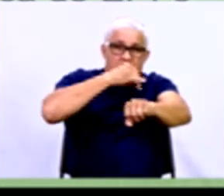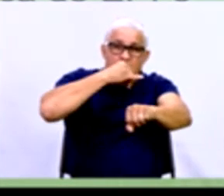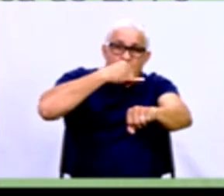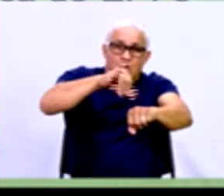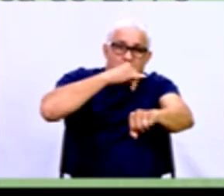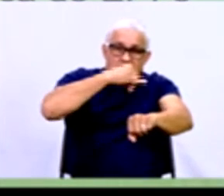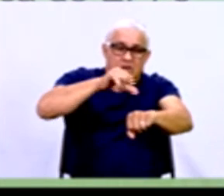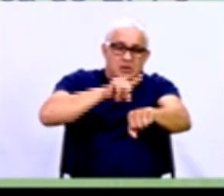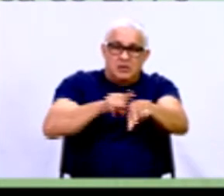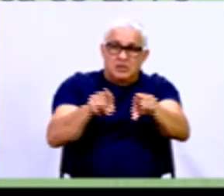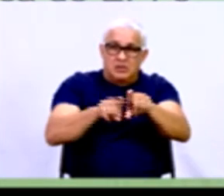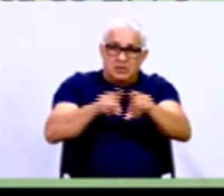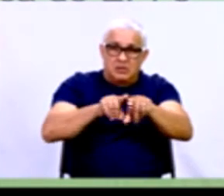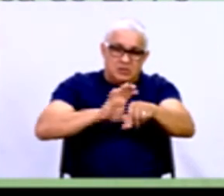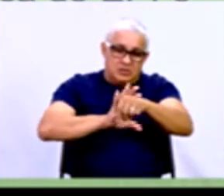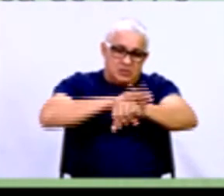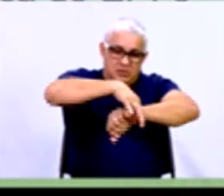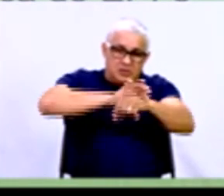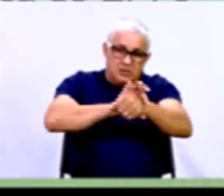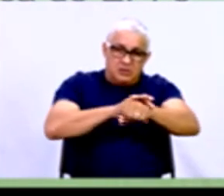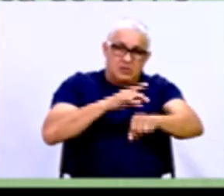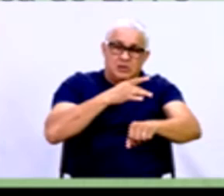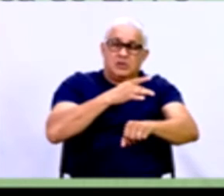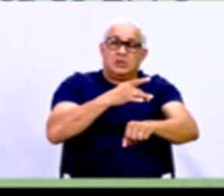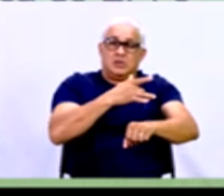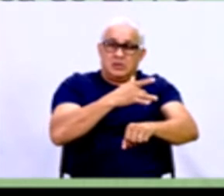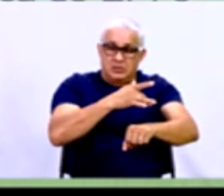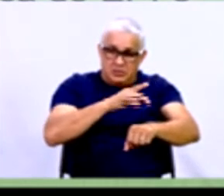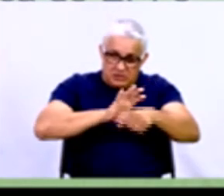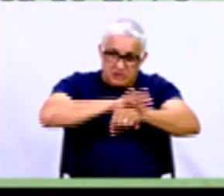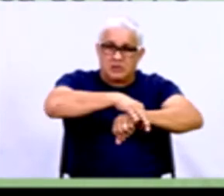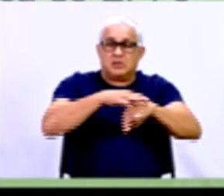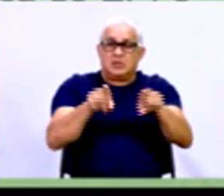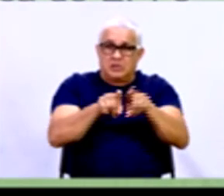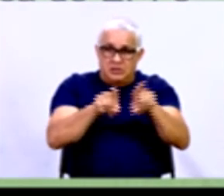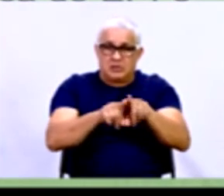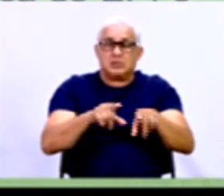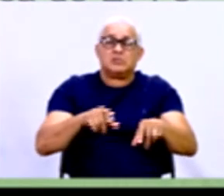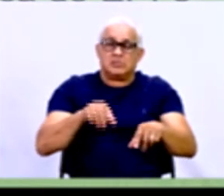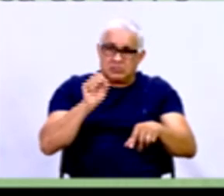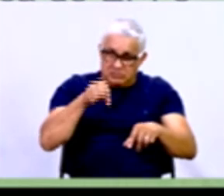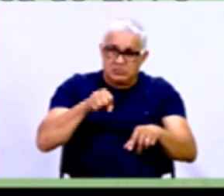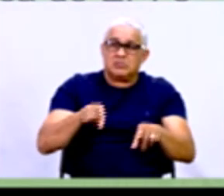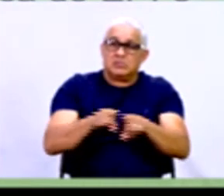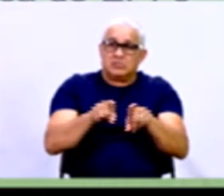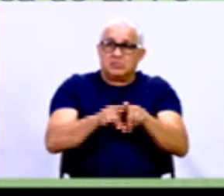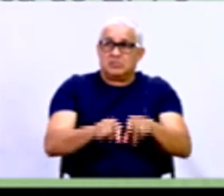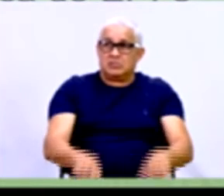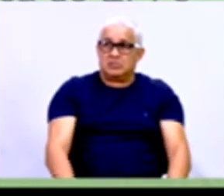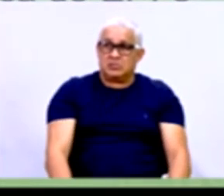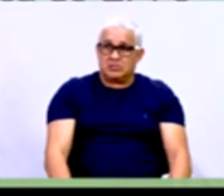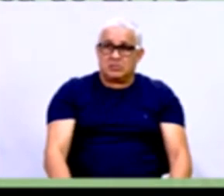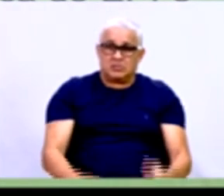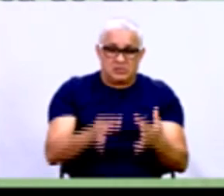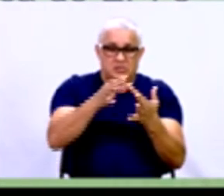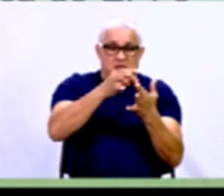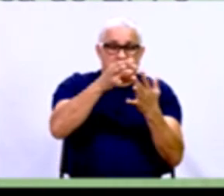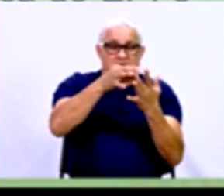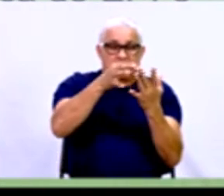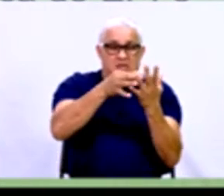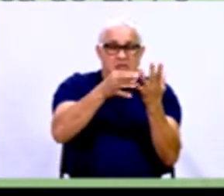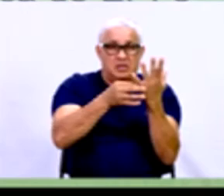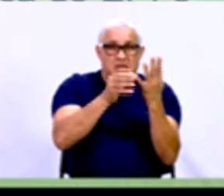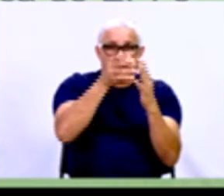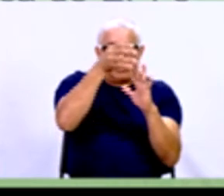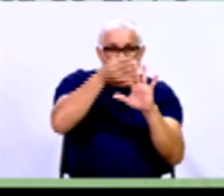elétricos, braçadeira de segurança, ok também, para a proteção do antebraço contra agentes cortantes, e dedeira de segurança para a proteção dos